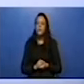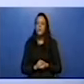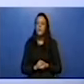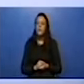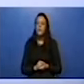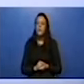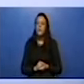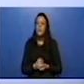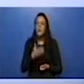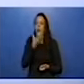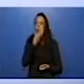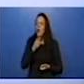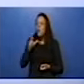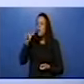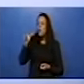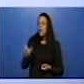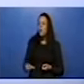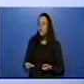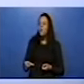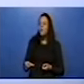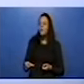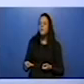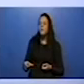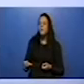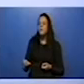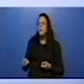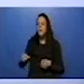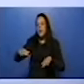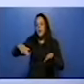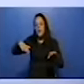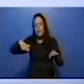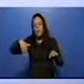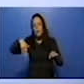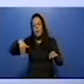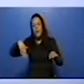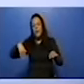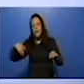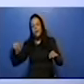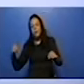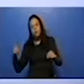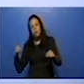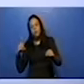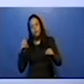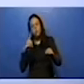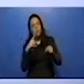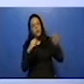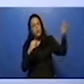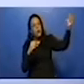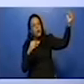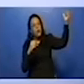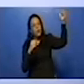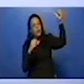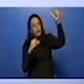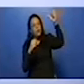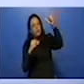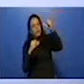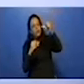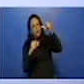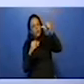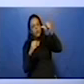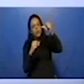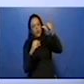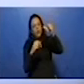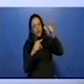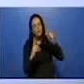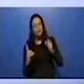O homem estava caminhando pela praia ao nascer do sol. Galera, a regra é